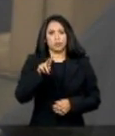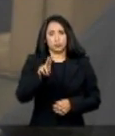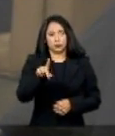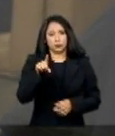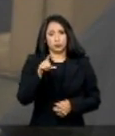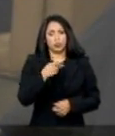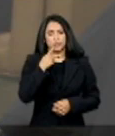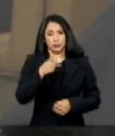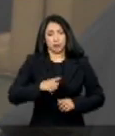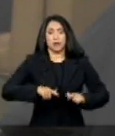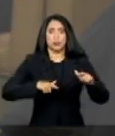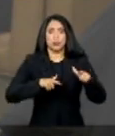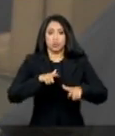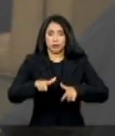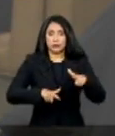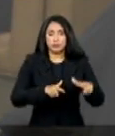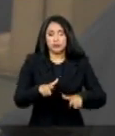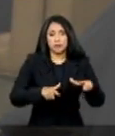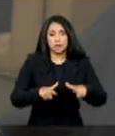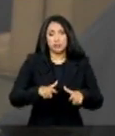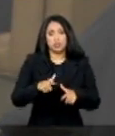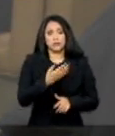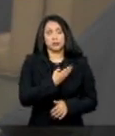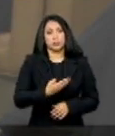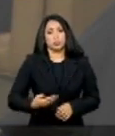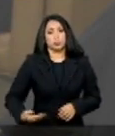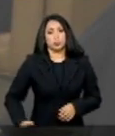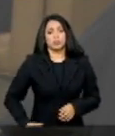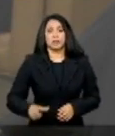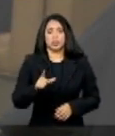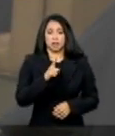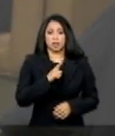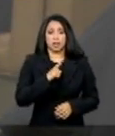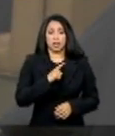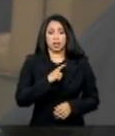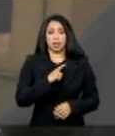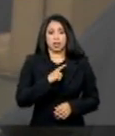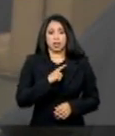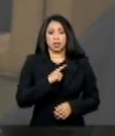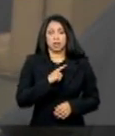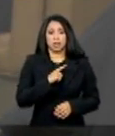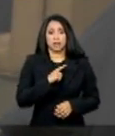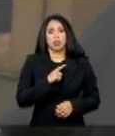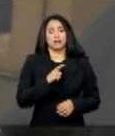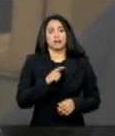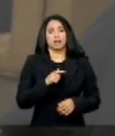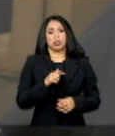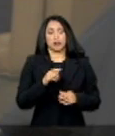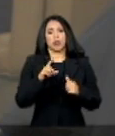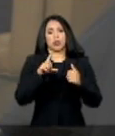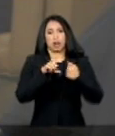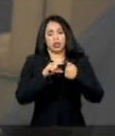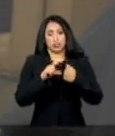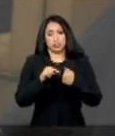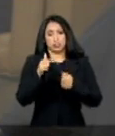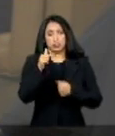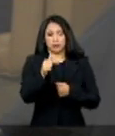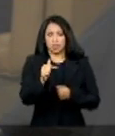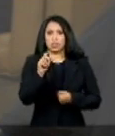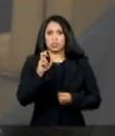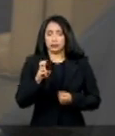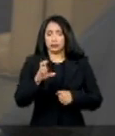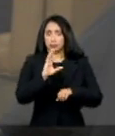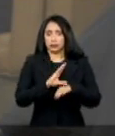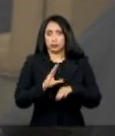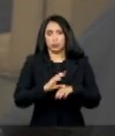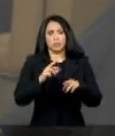públicos eles têm seu regramento específico previsto artigos é com base no artigo 175 da constituição e assim deve